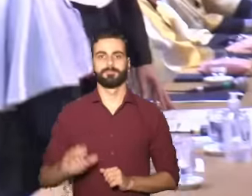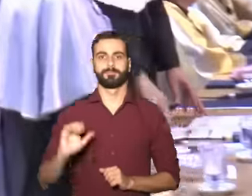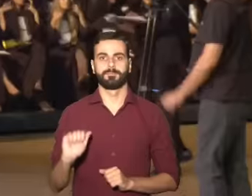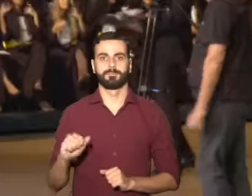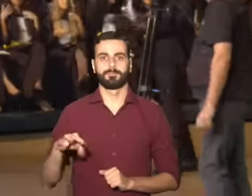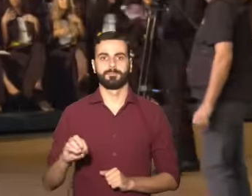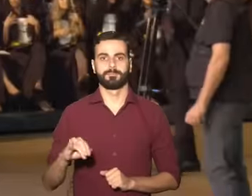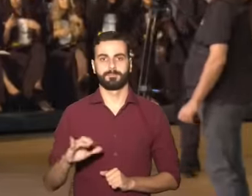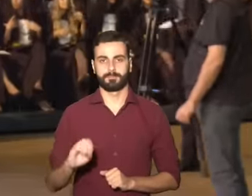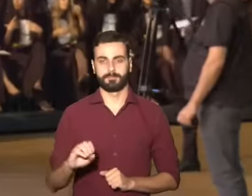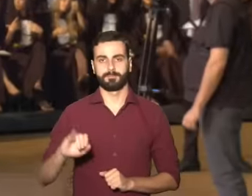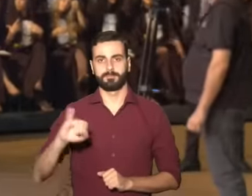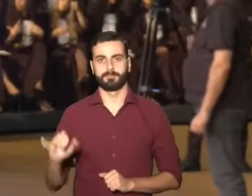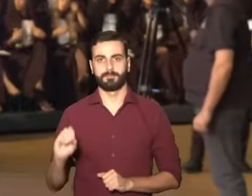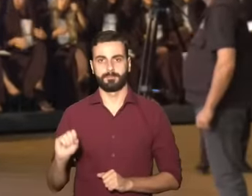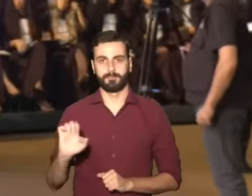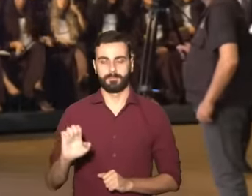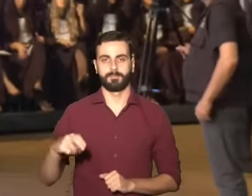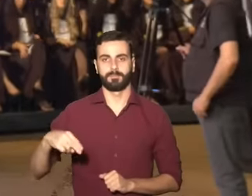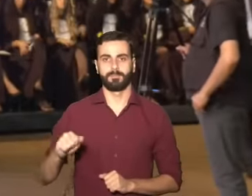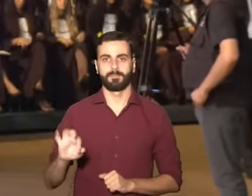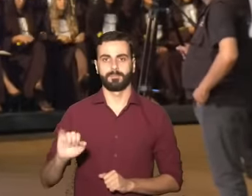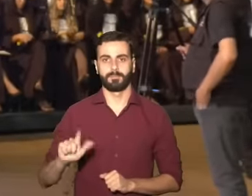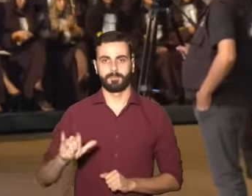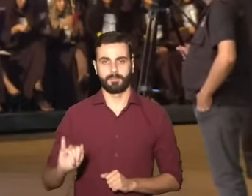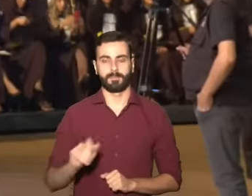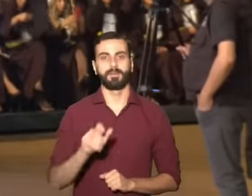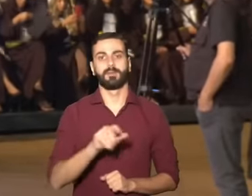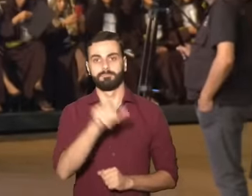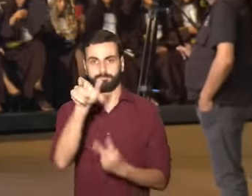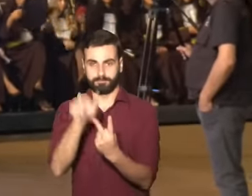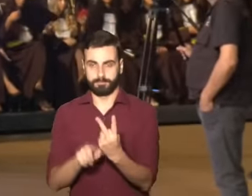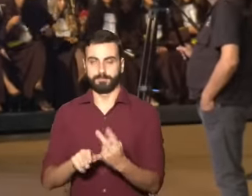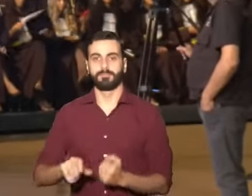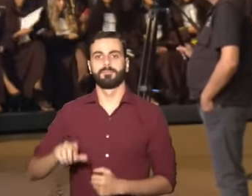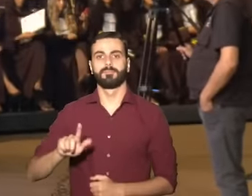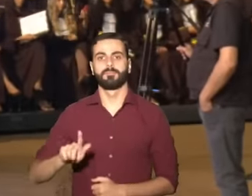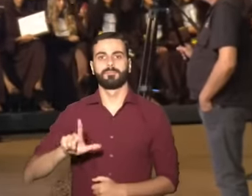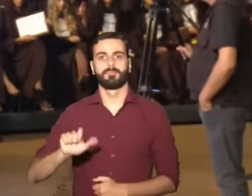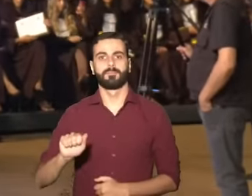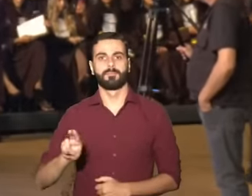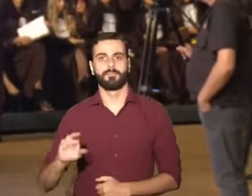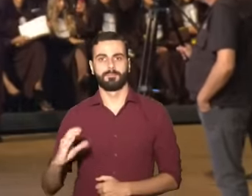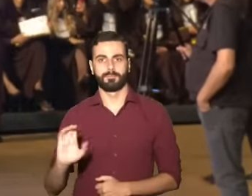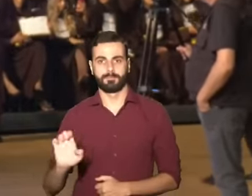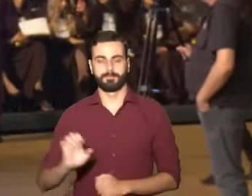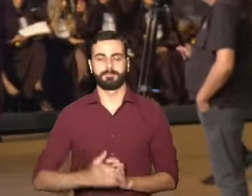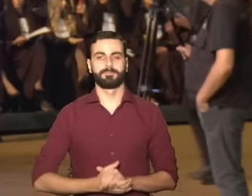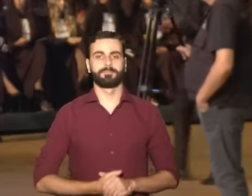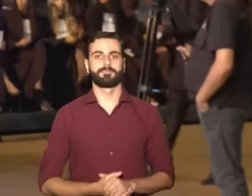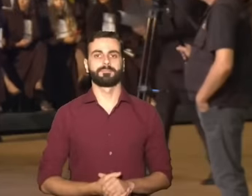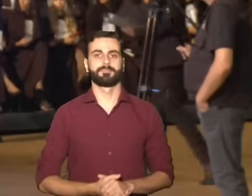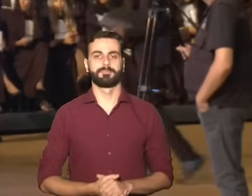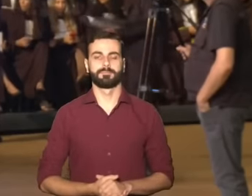Antônio José Natali e Glauci Fernanda da Silva.